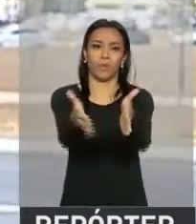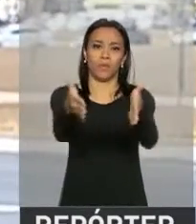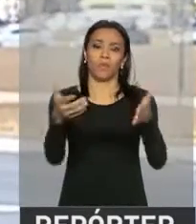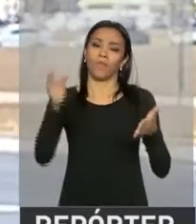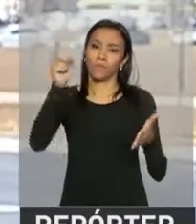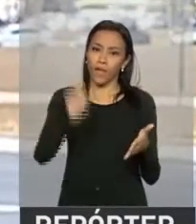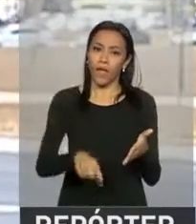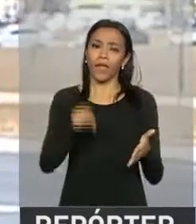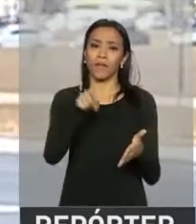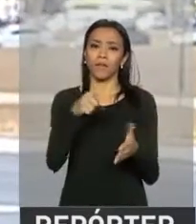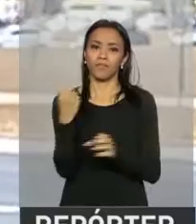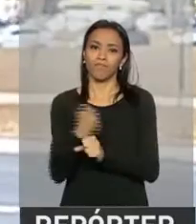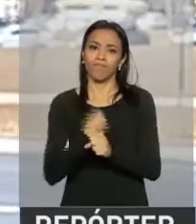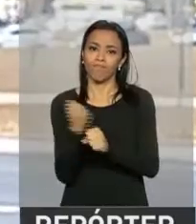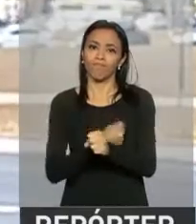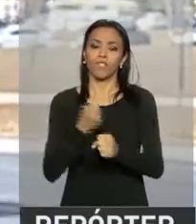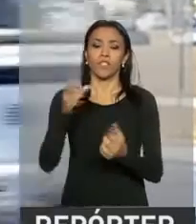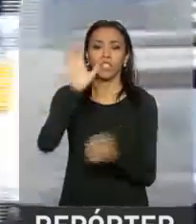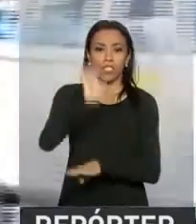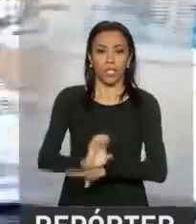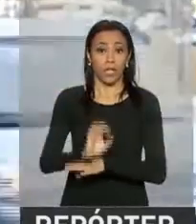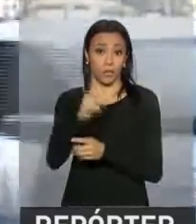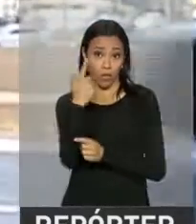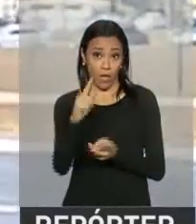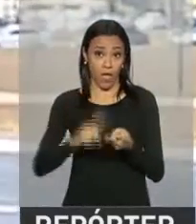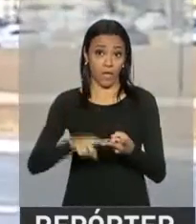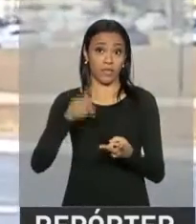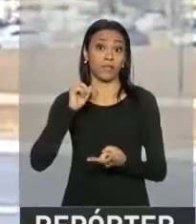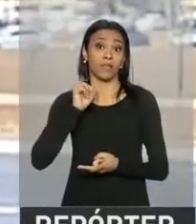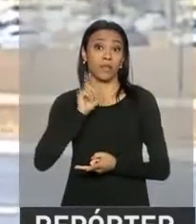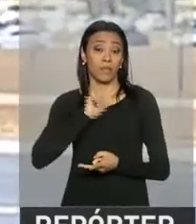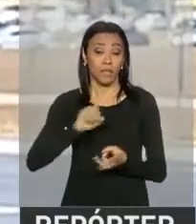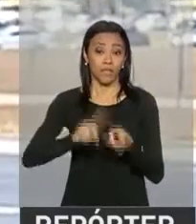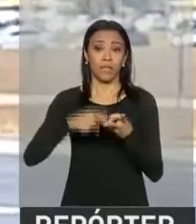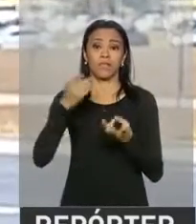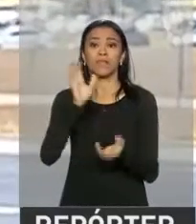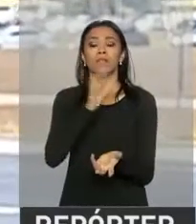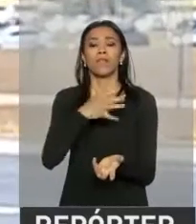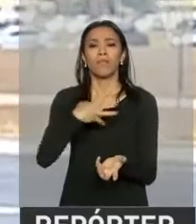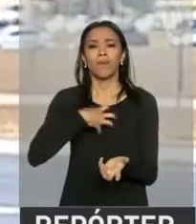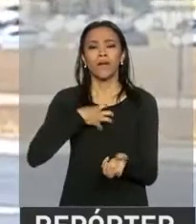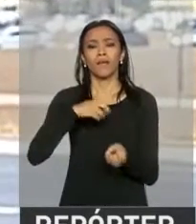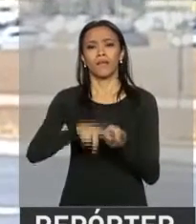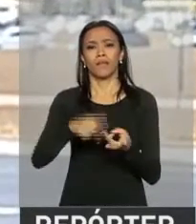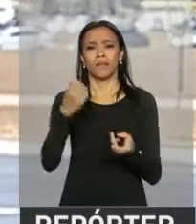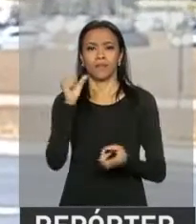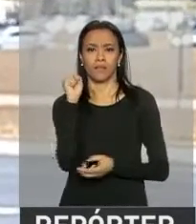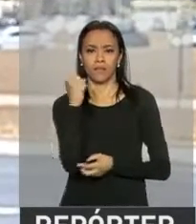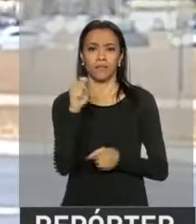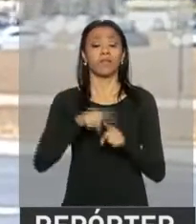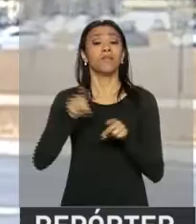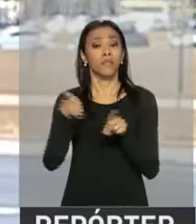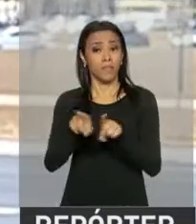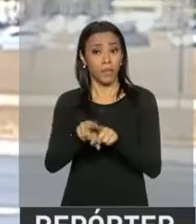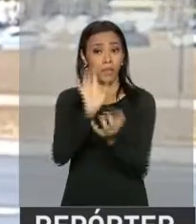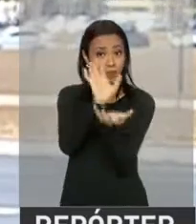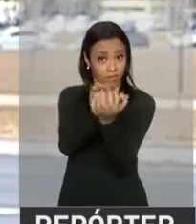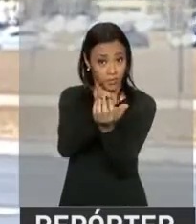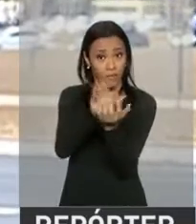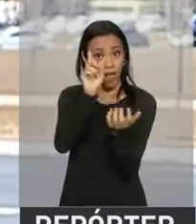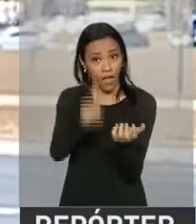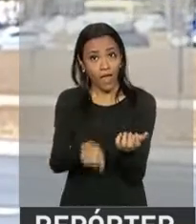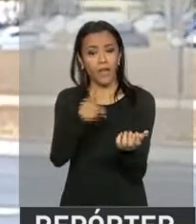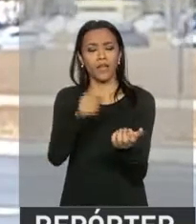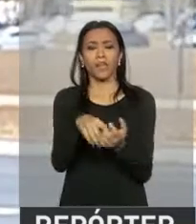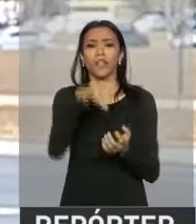previstas obras nos estados de goiás minas gerais bahia sergipe alagoas e pernambuco e deve gerar 9 mil e